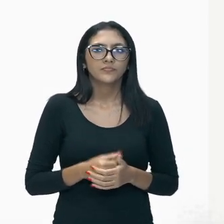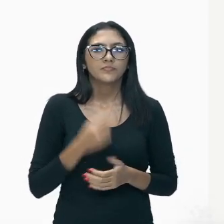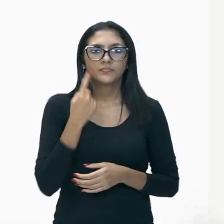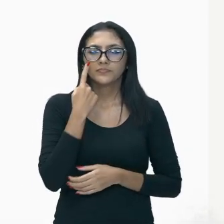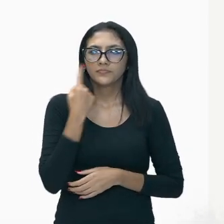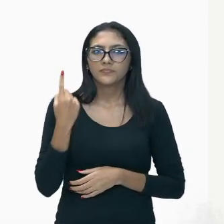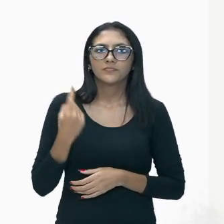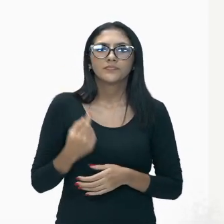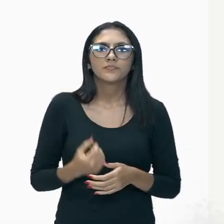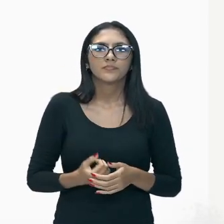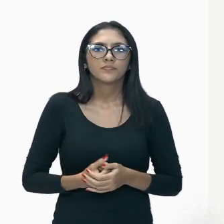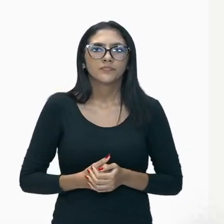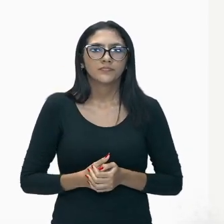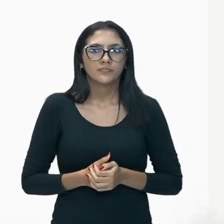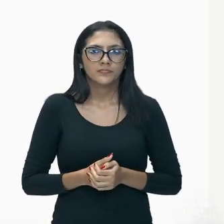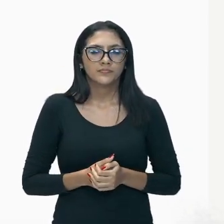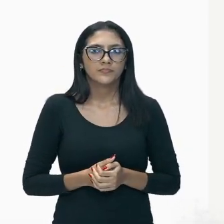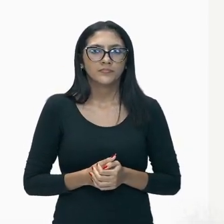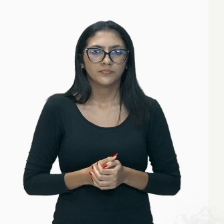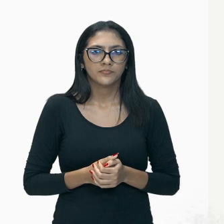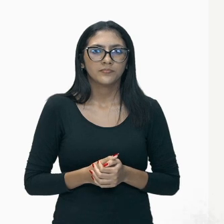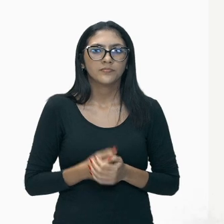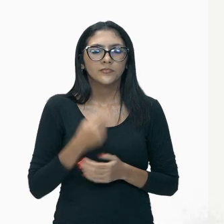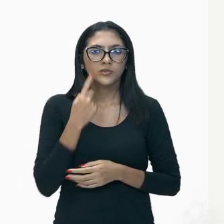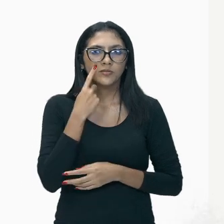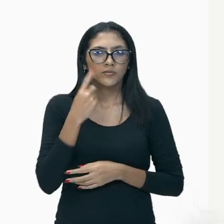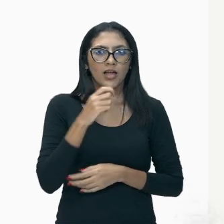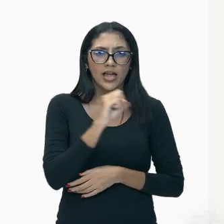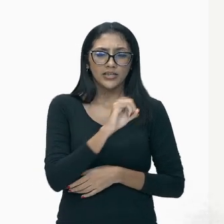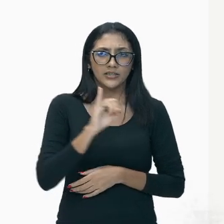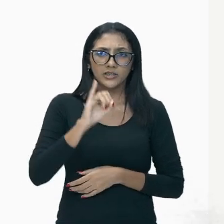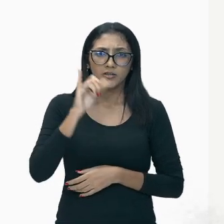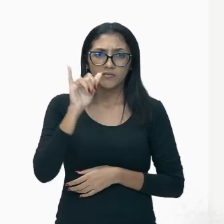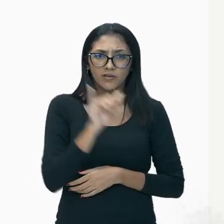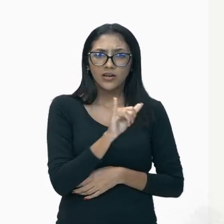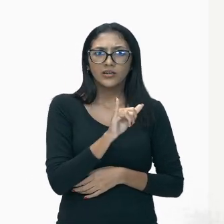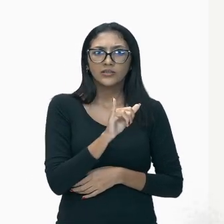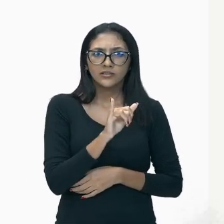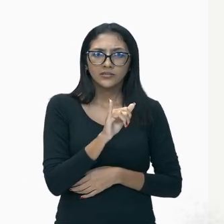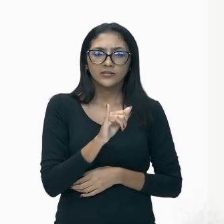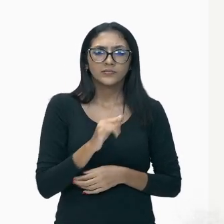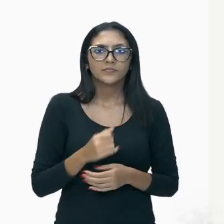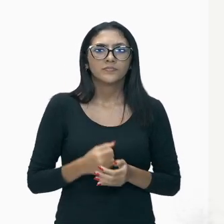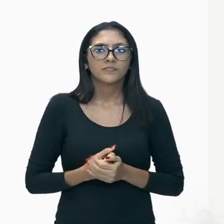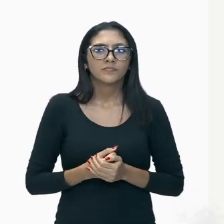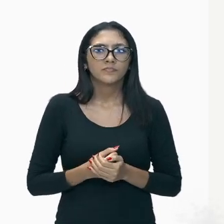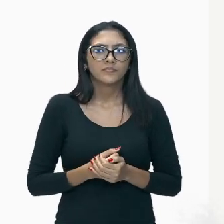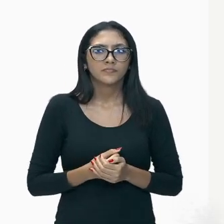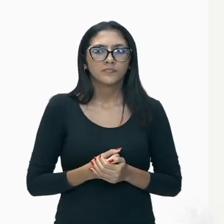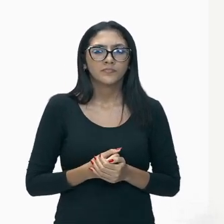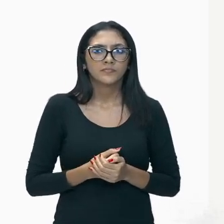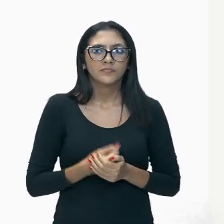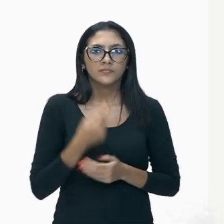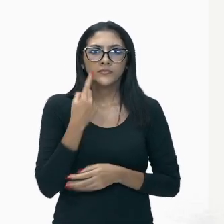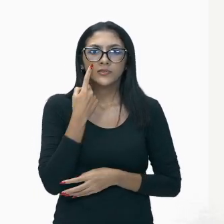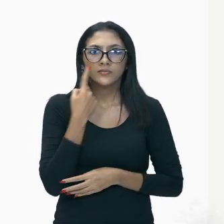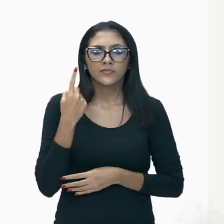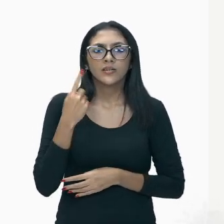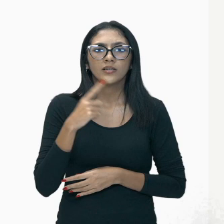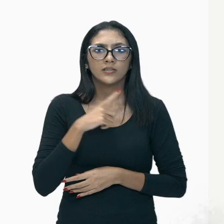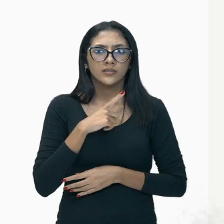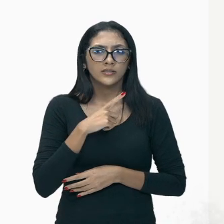dados. Potência. Só que agora, olhem só, ele me dá